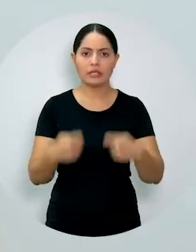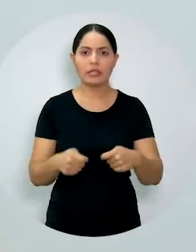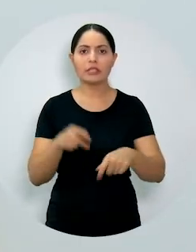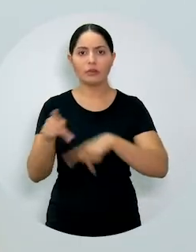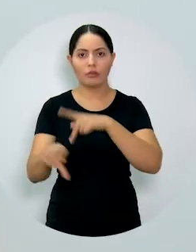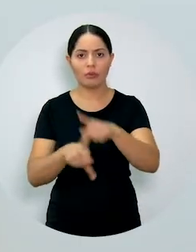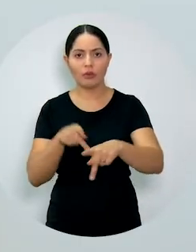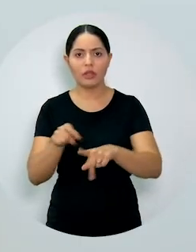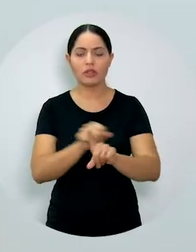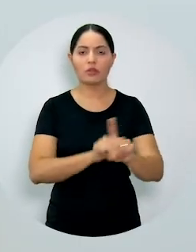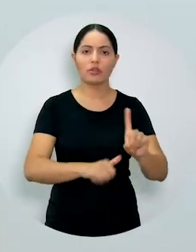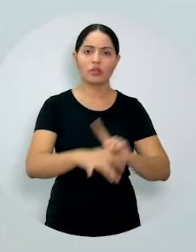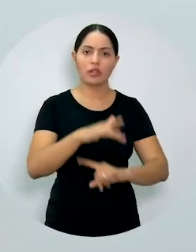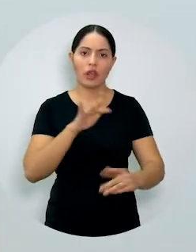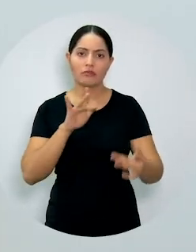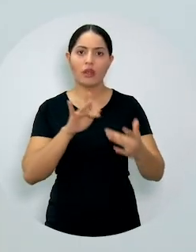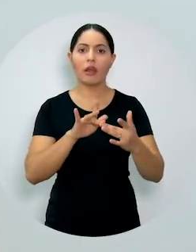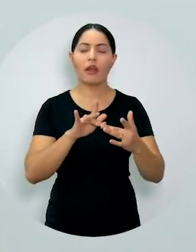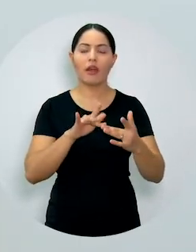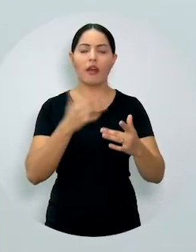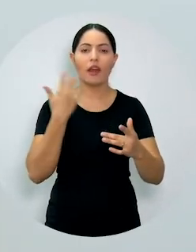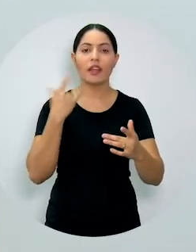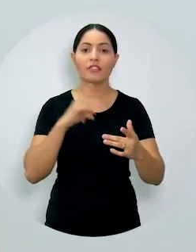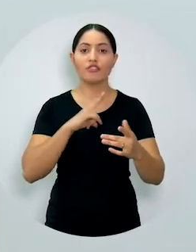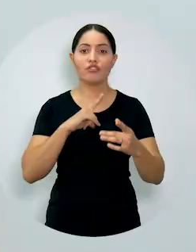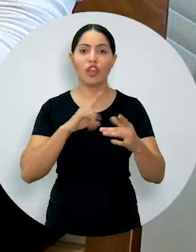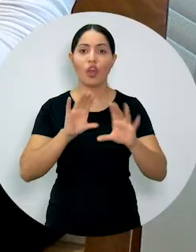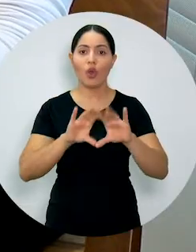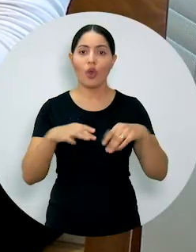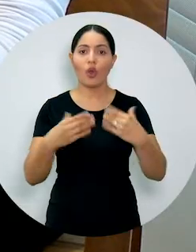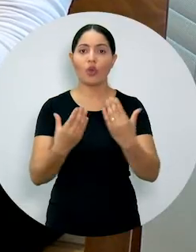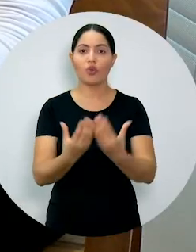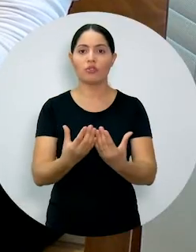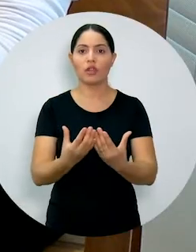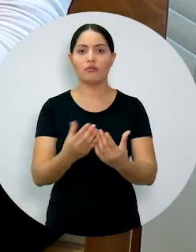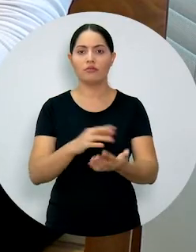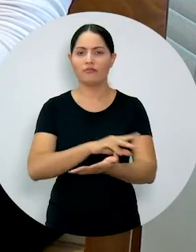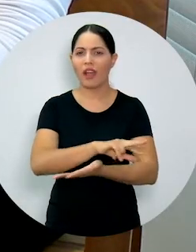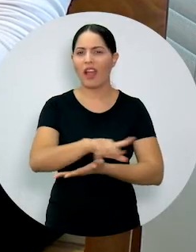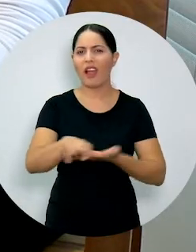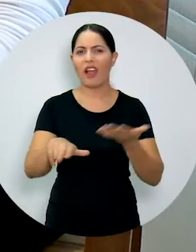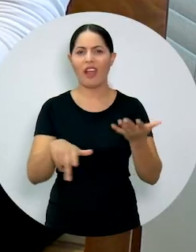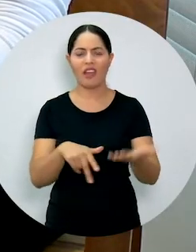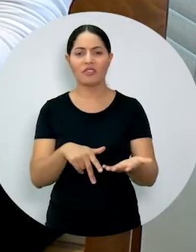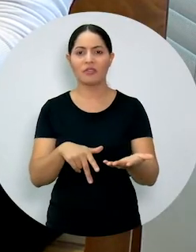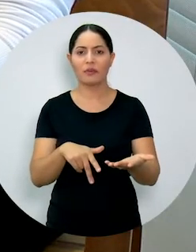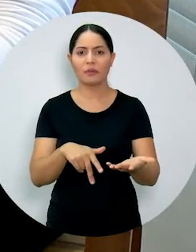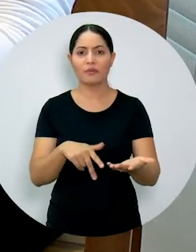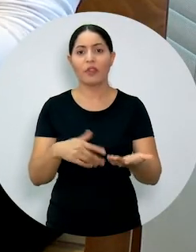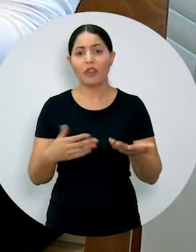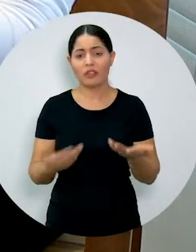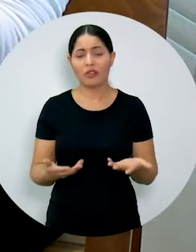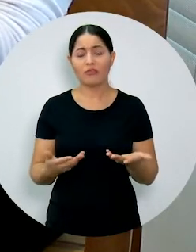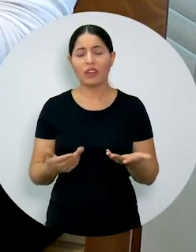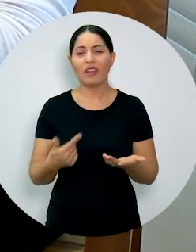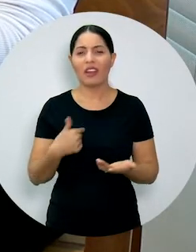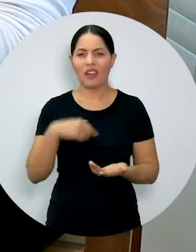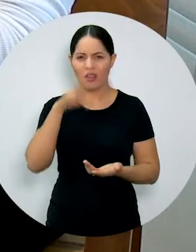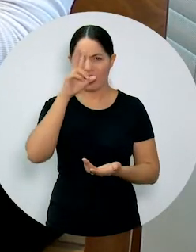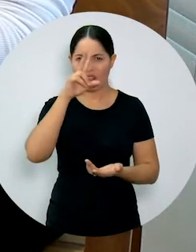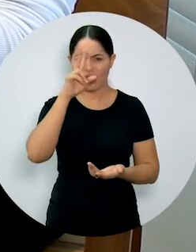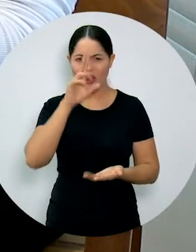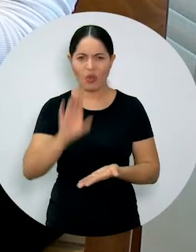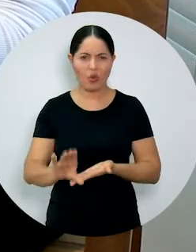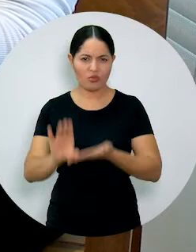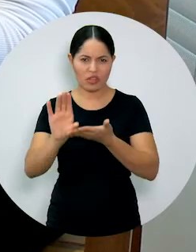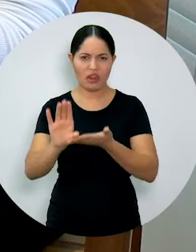da administração com a sociedade se fazia por via de conselhos. O presidente elimina com todos os conselhos. Ele, ao mesmo tempo, eu